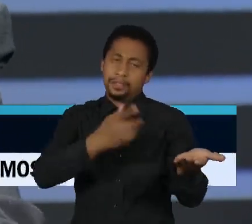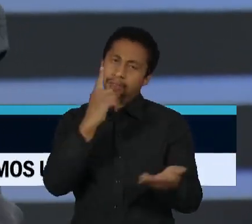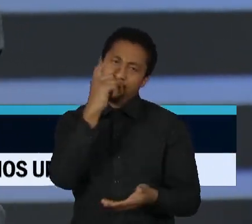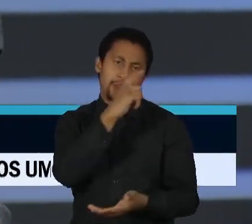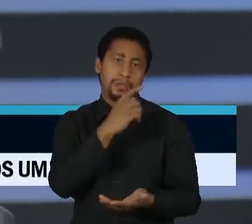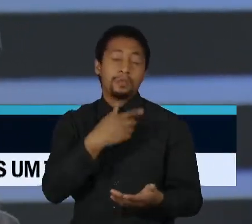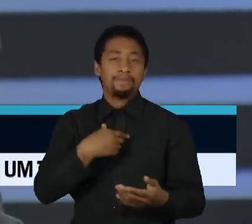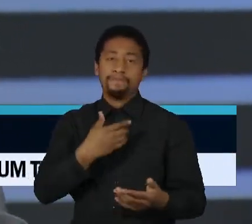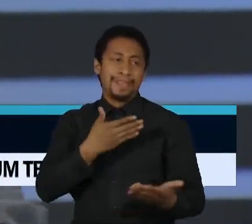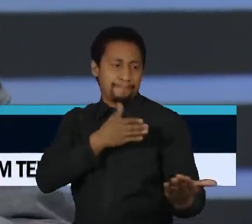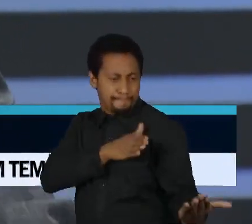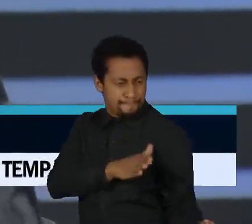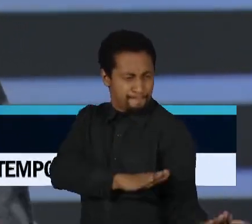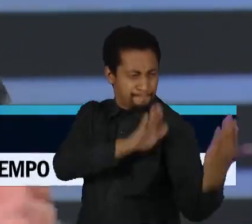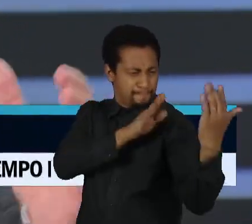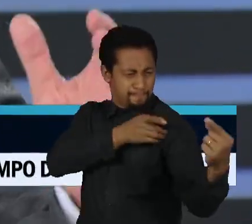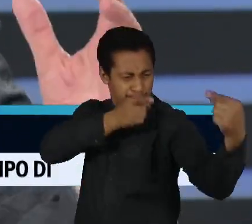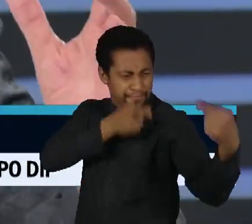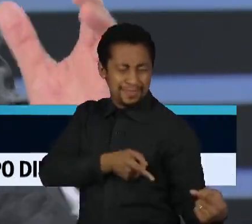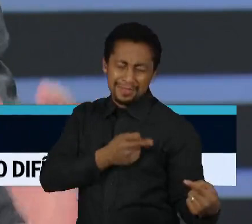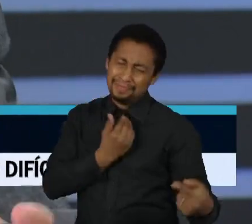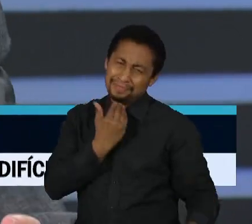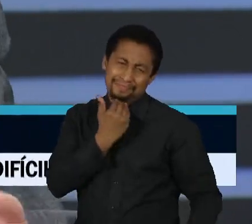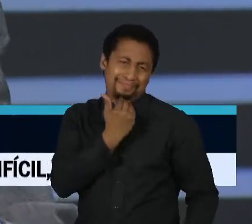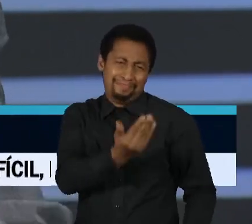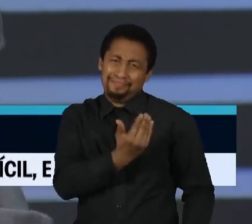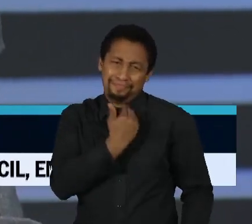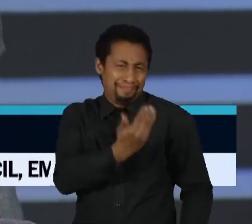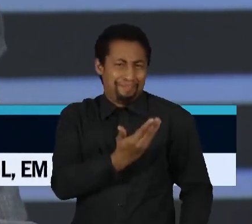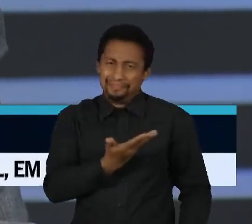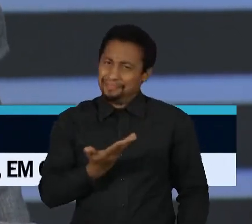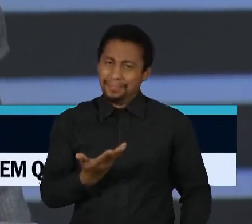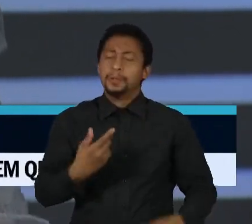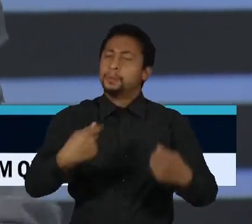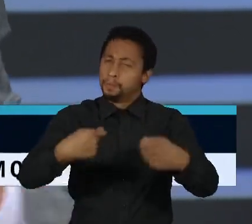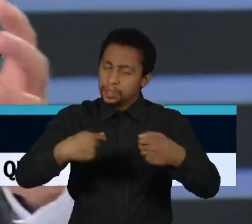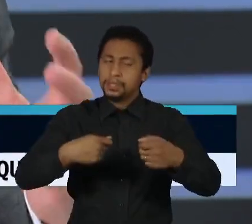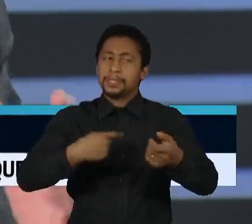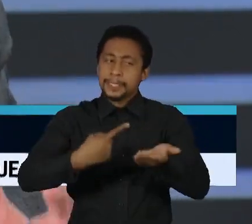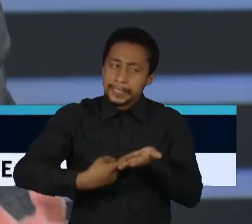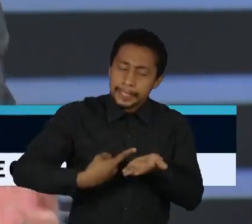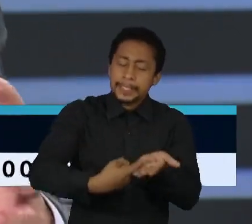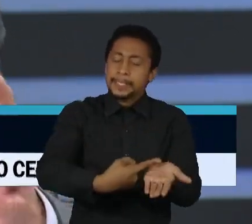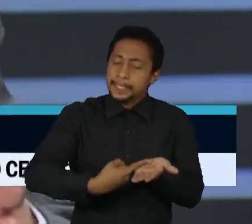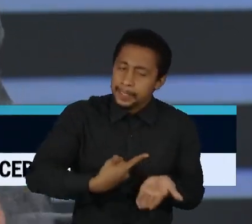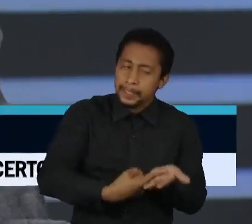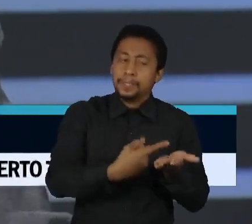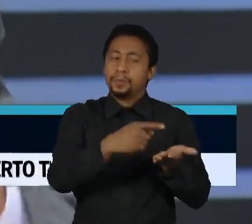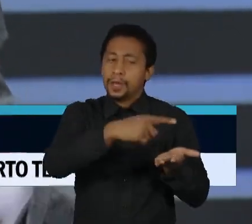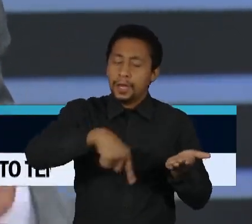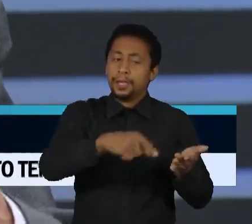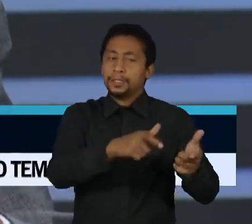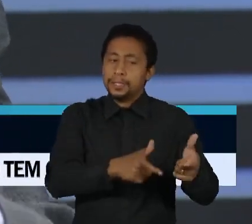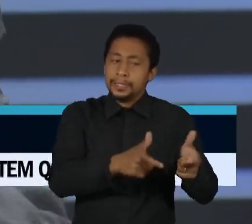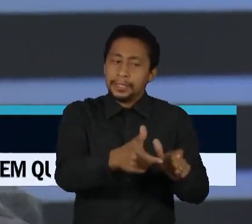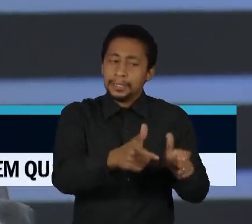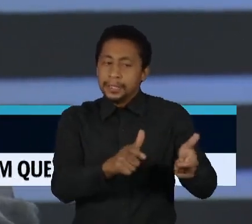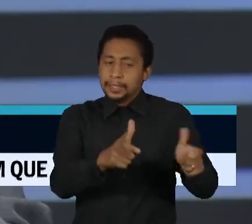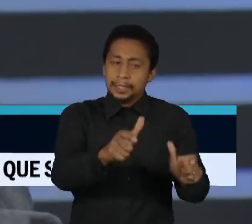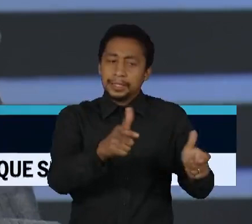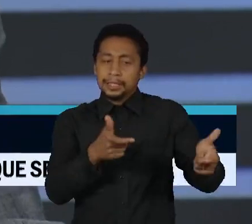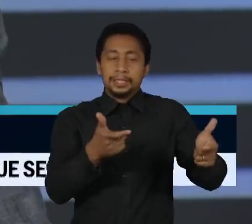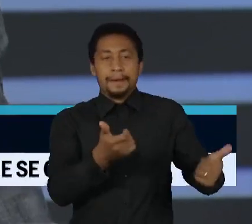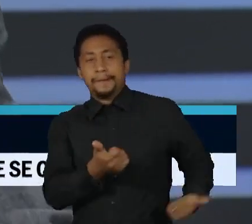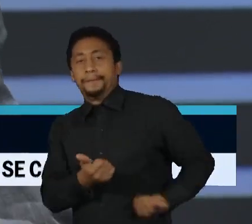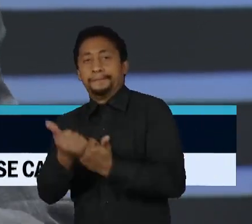enfrentar um Congresso, bater de frente, é necessário construir uma maioria, participar da sociedade civil, dialogar, porque